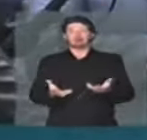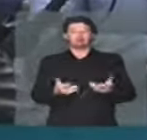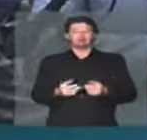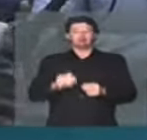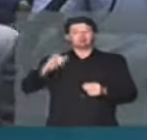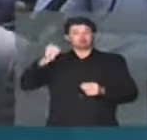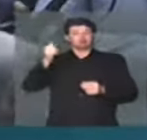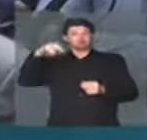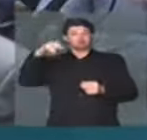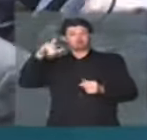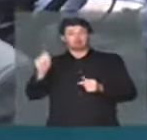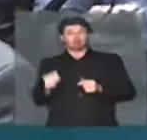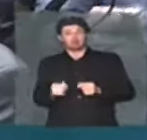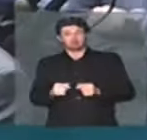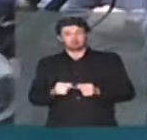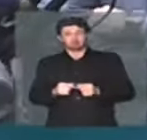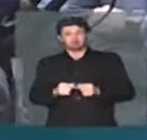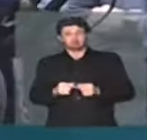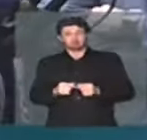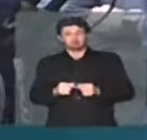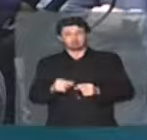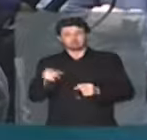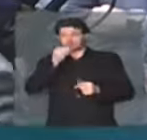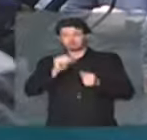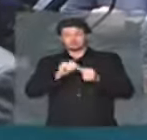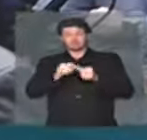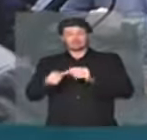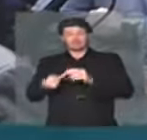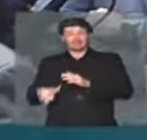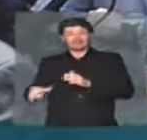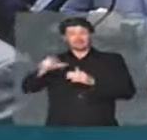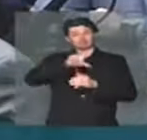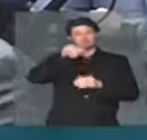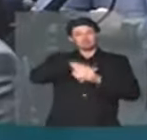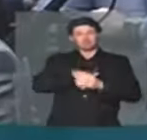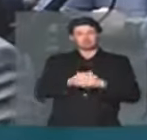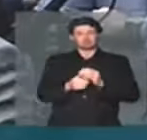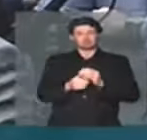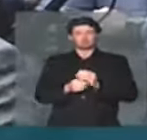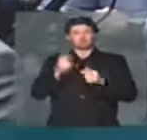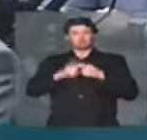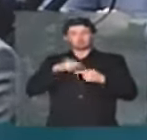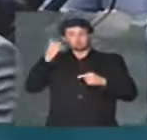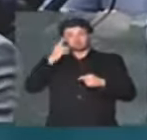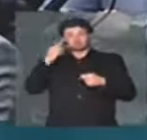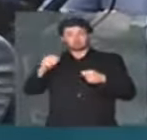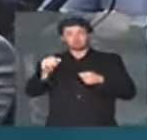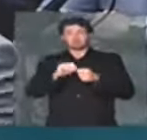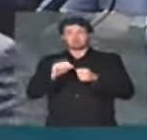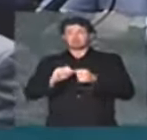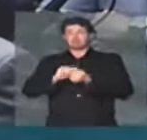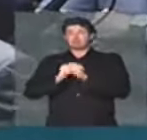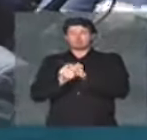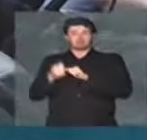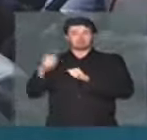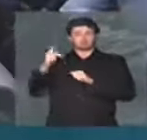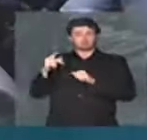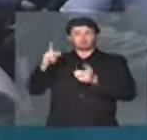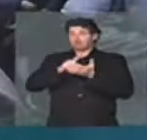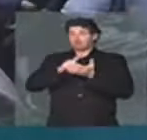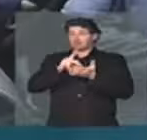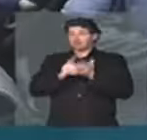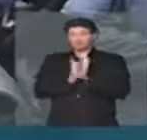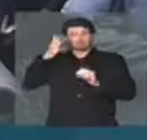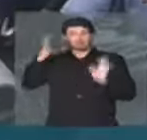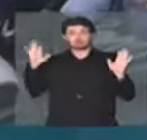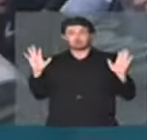uma janela. E essa janela deveria ser feita no período pré-eleitoral, para que os deputados pudessem fazer sua adaptação dentro da